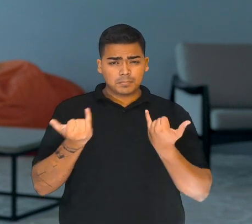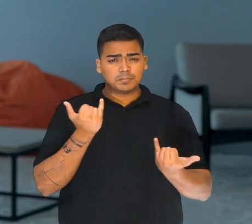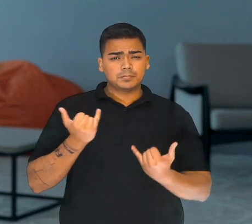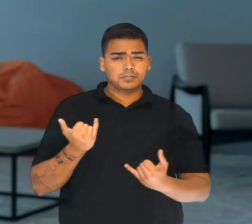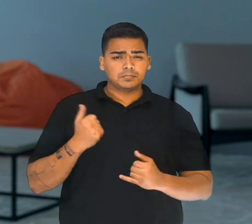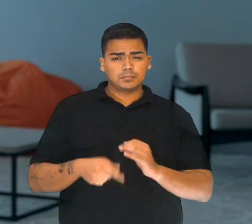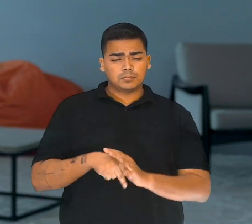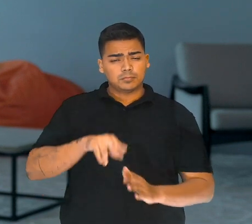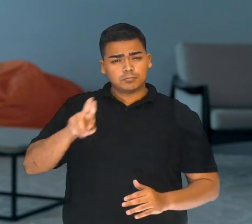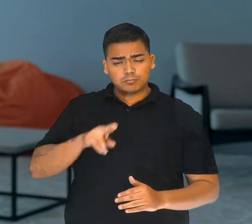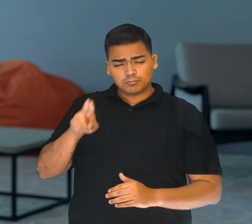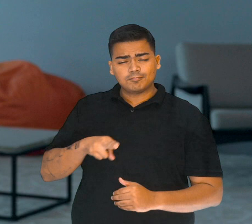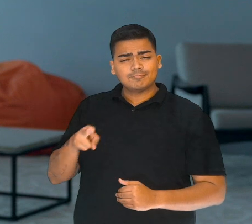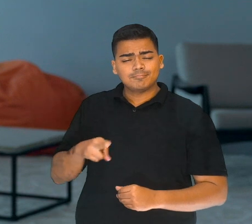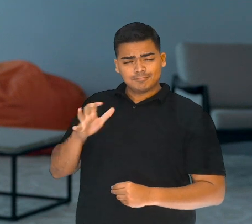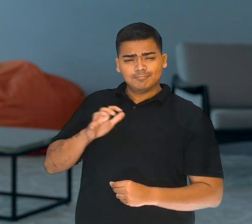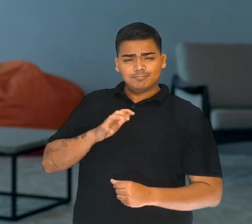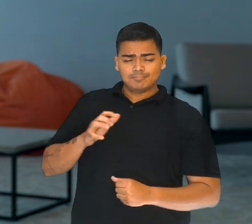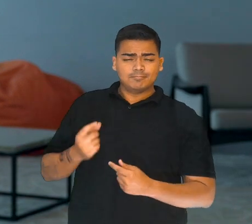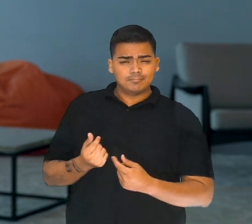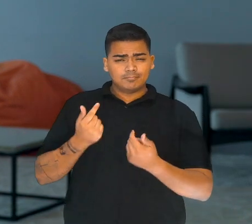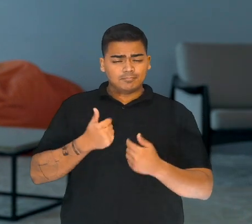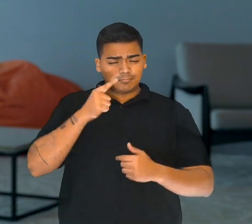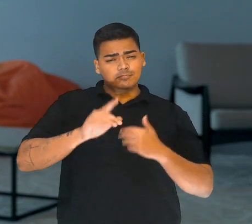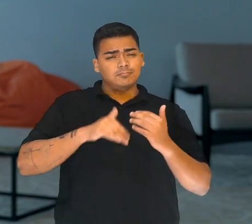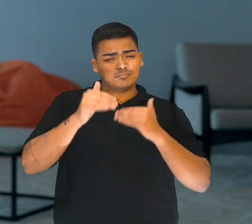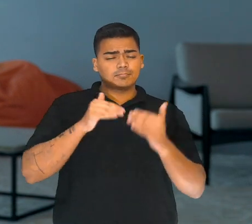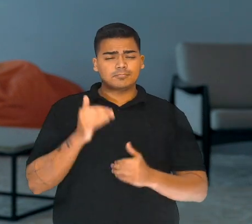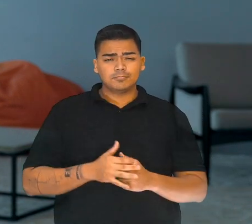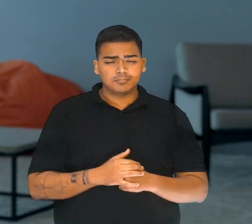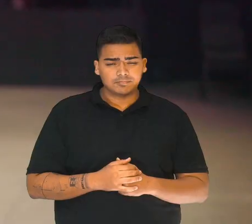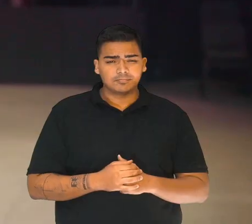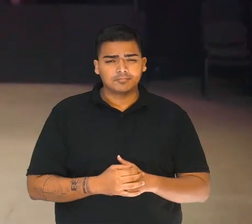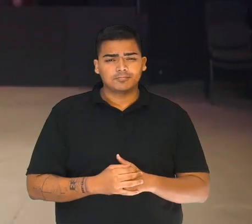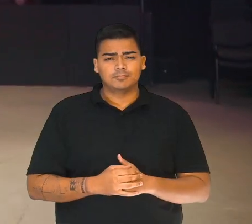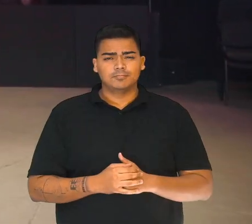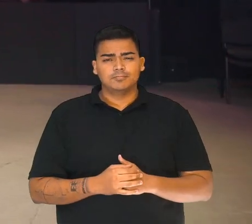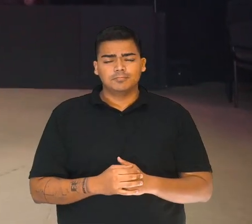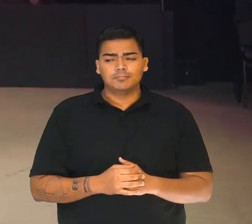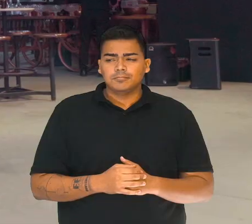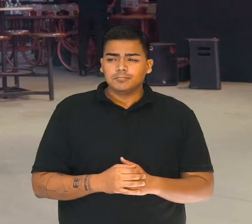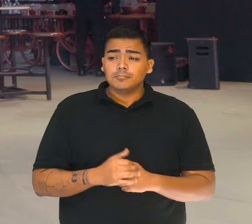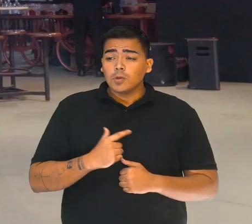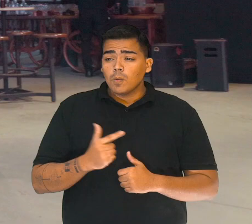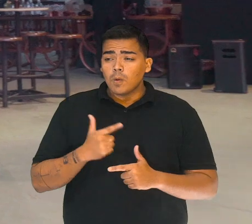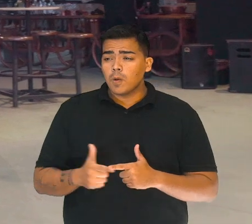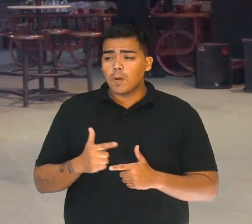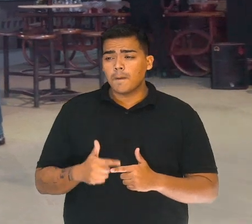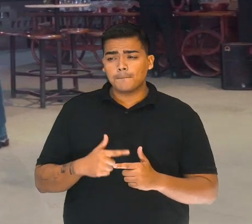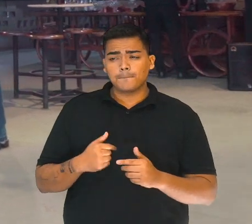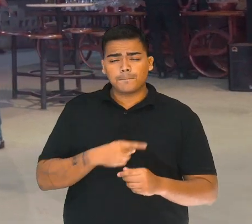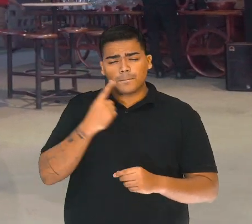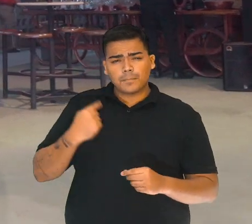do conhecimento em riqueza, a transformação do conhecimento em desenvolvimento. O Caldeira, ele